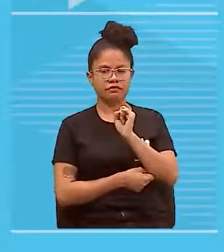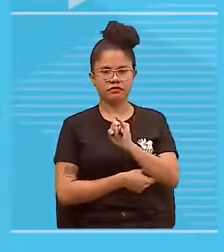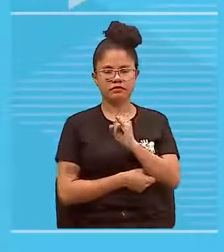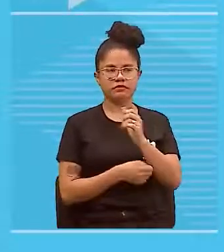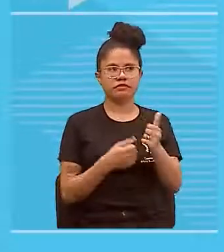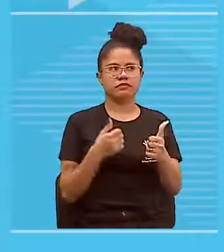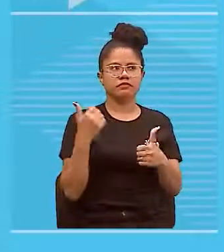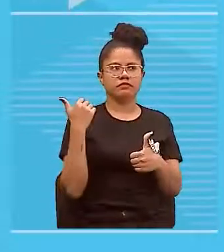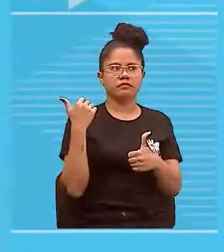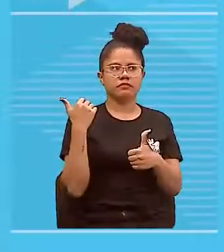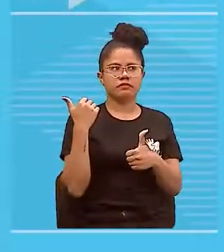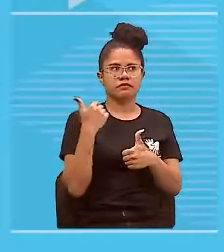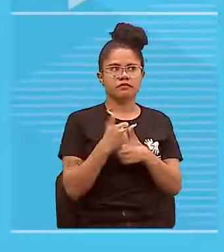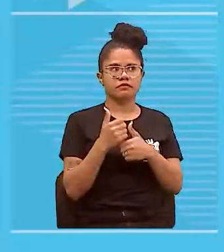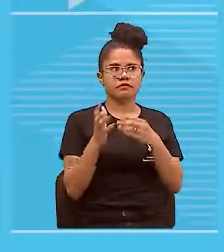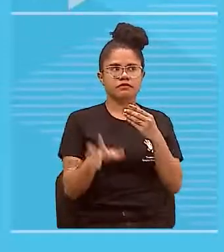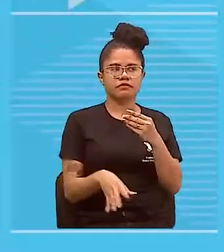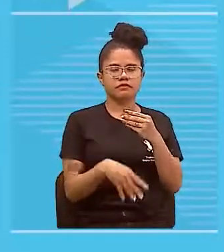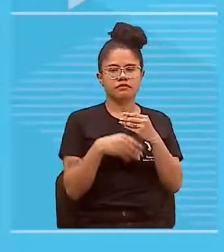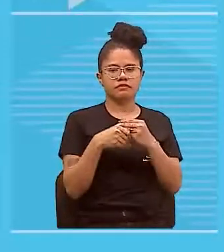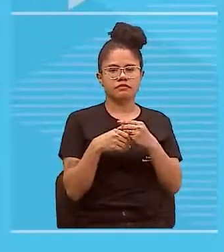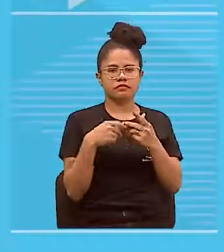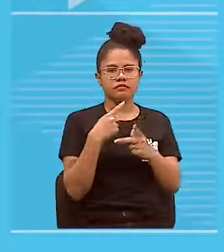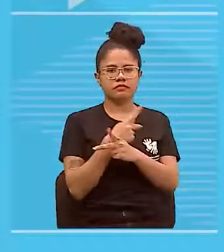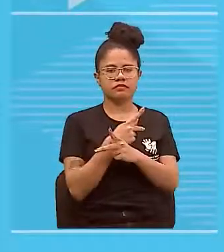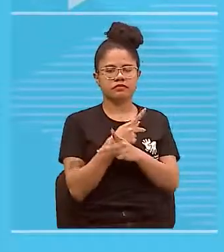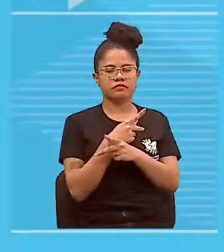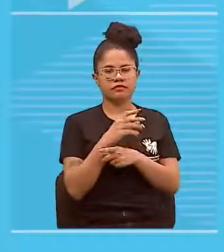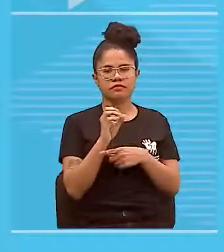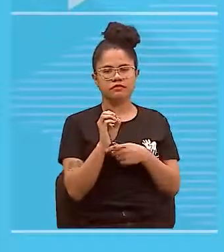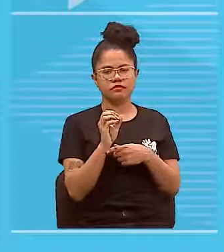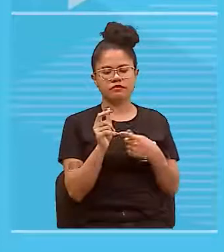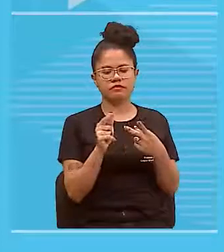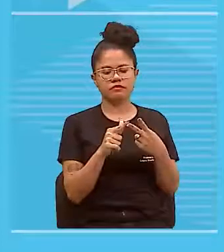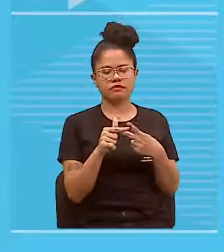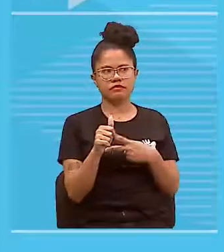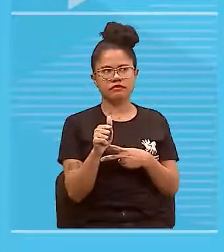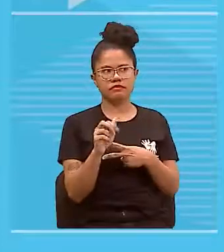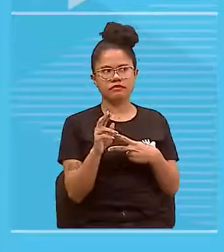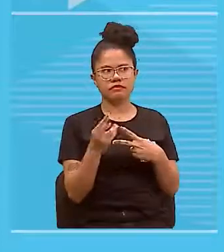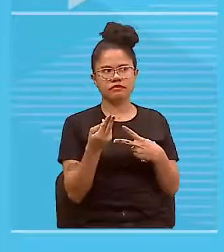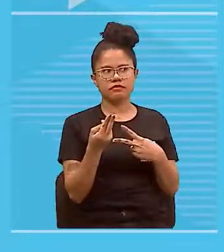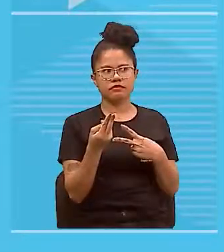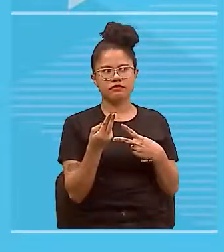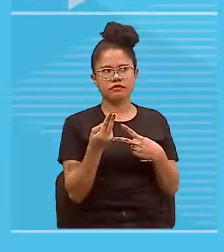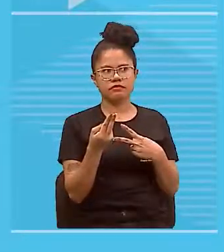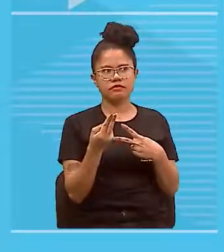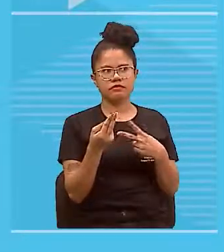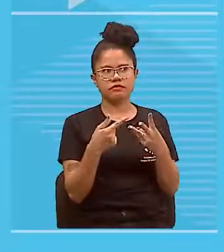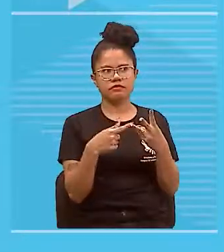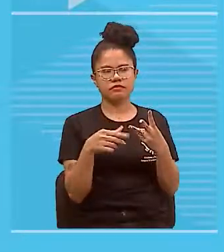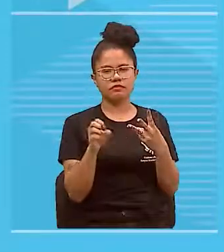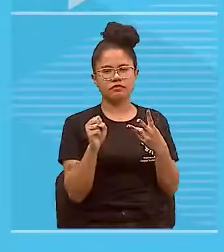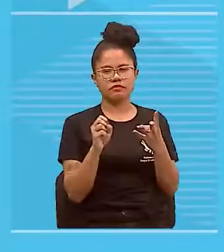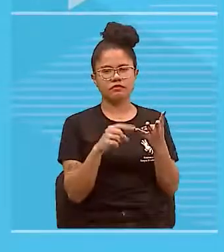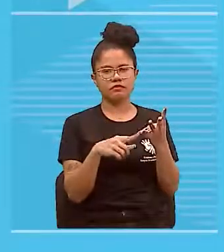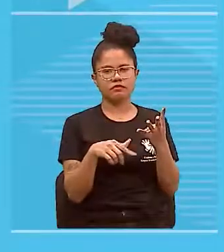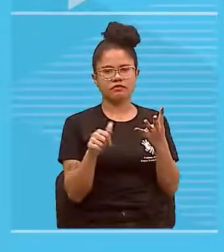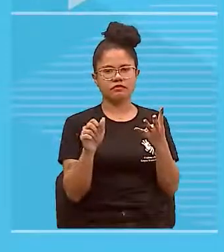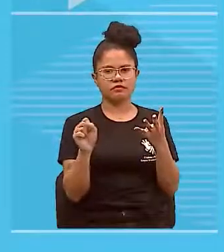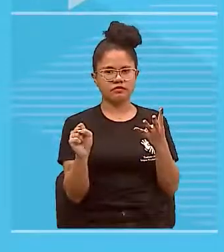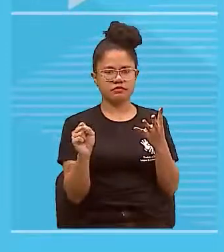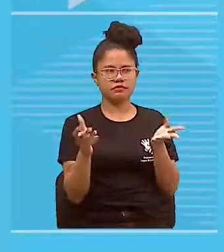acrescentar os pronomes o a os oás ficando ló